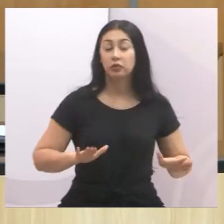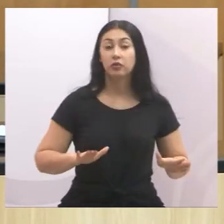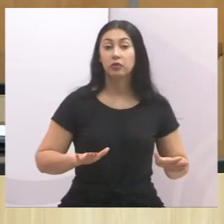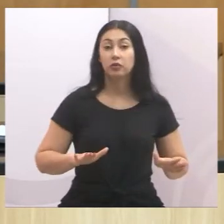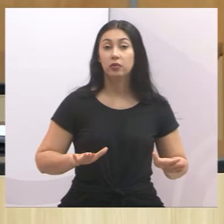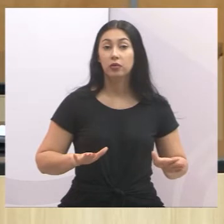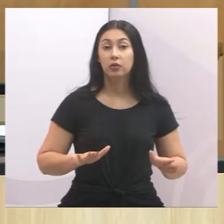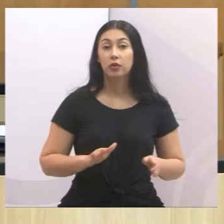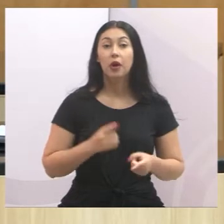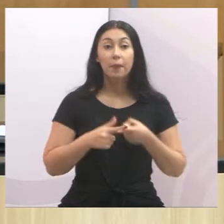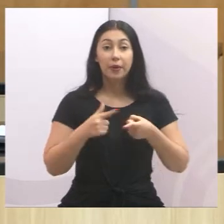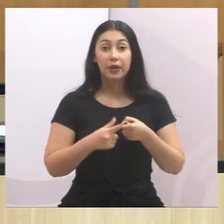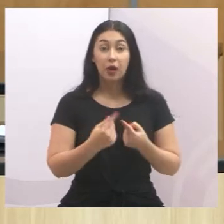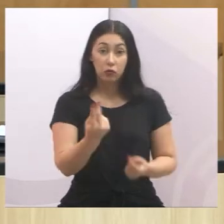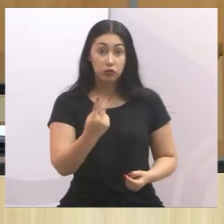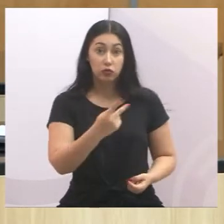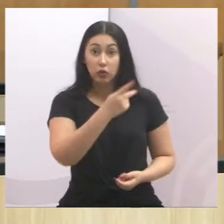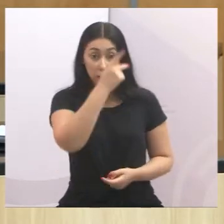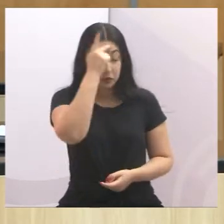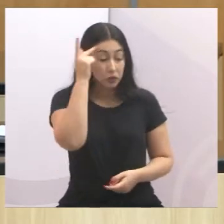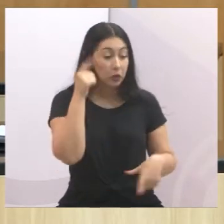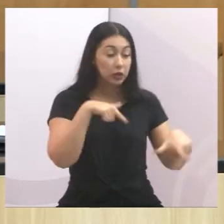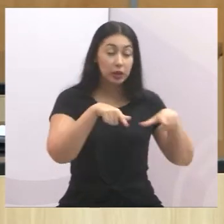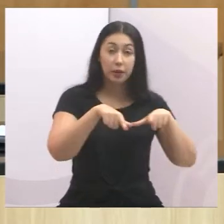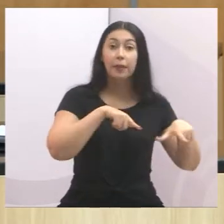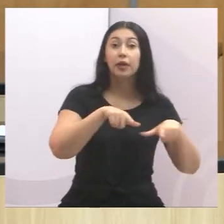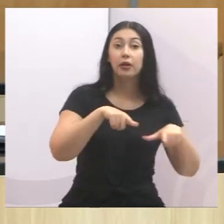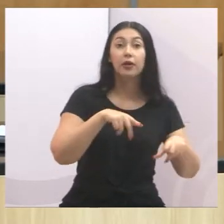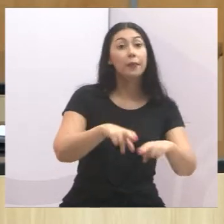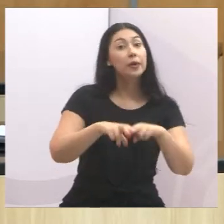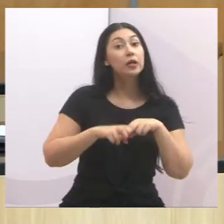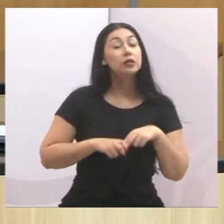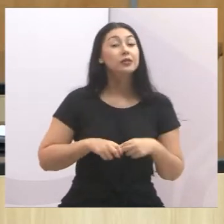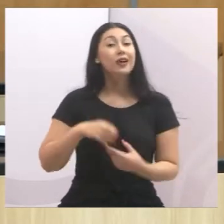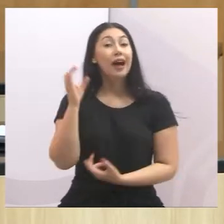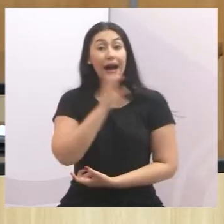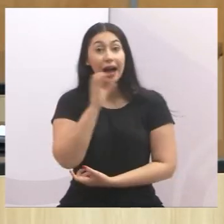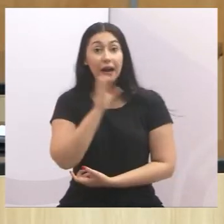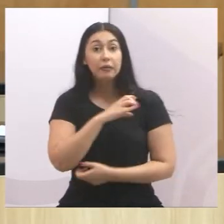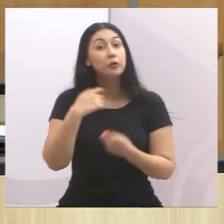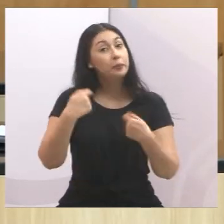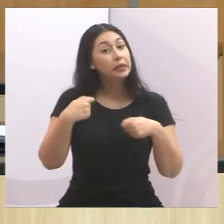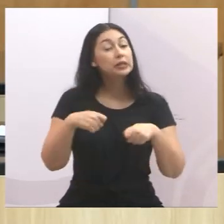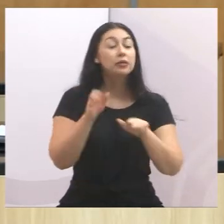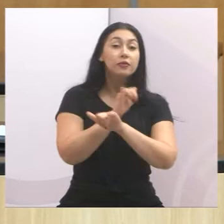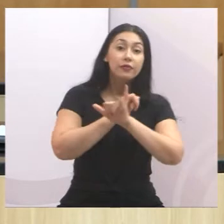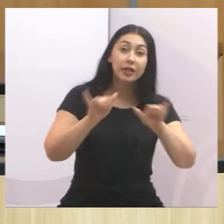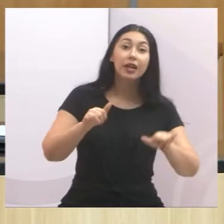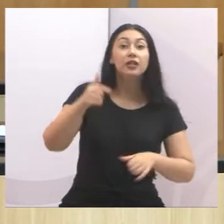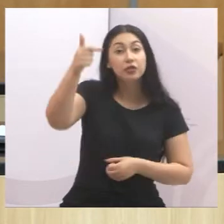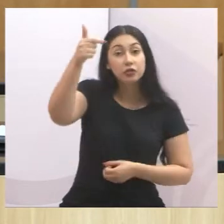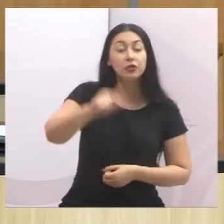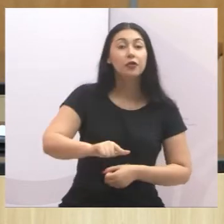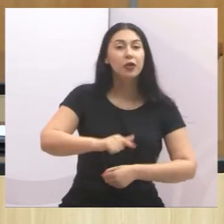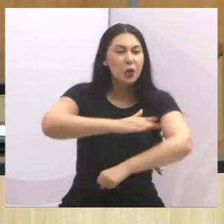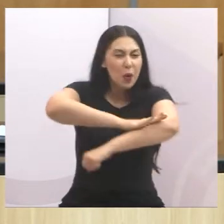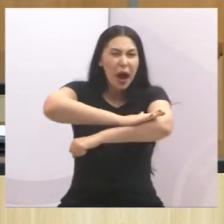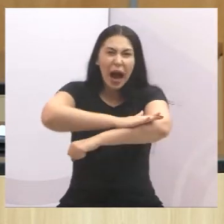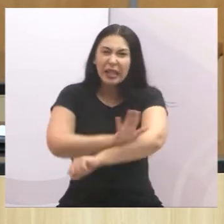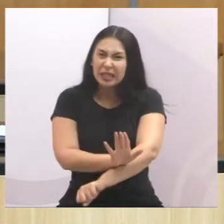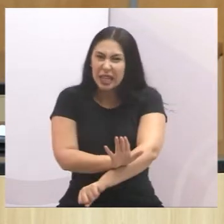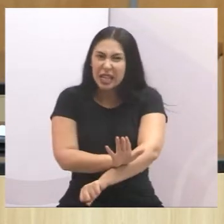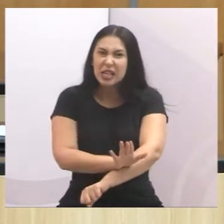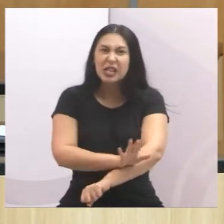esses ditos seguranças eram locados. Por isso é urgente e oportuno reafirmarmos que a luta contra o racismo, o